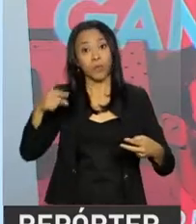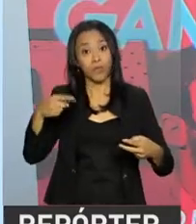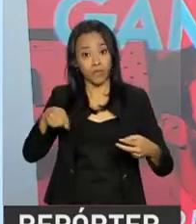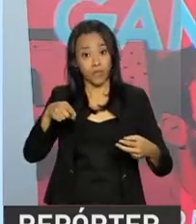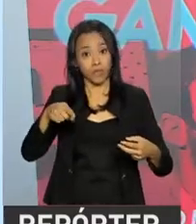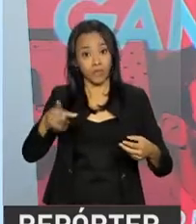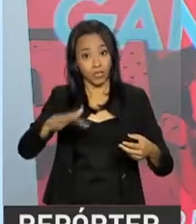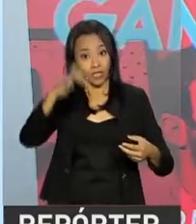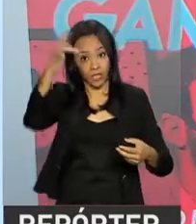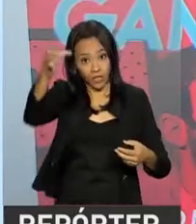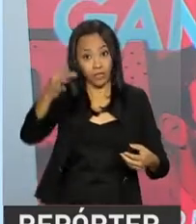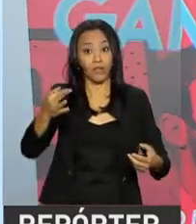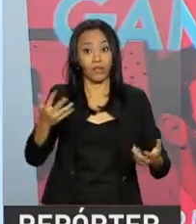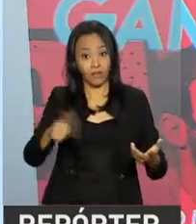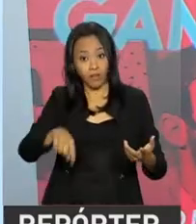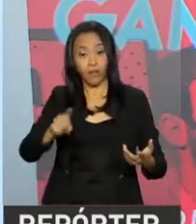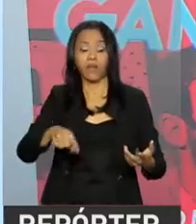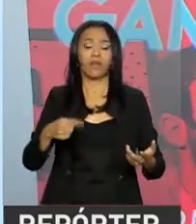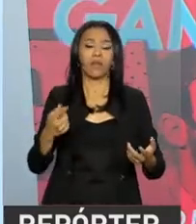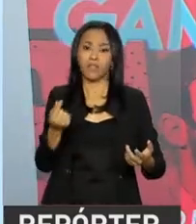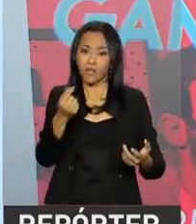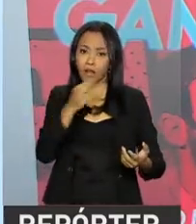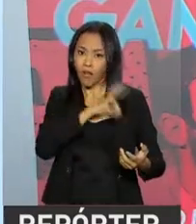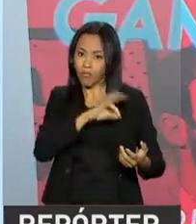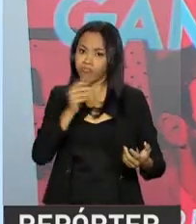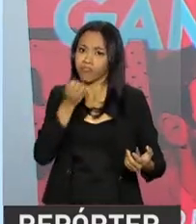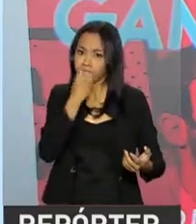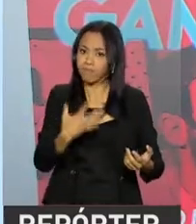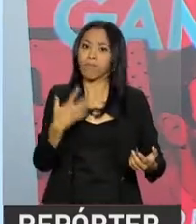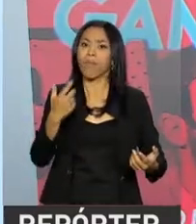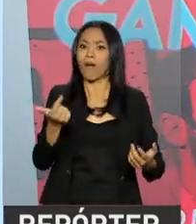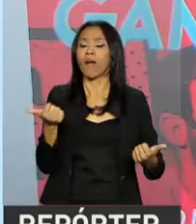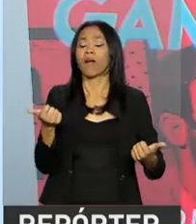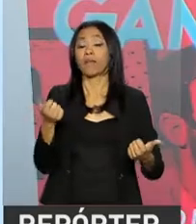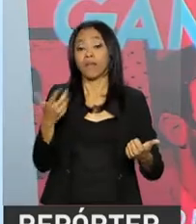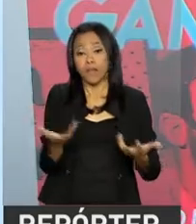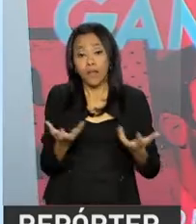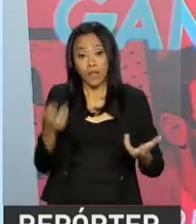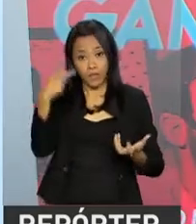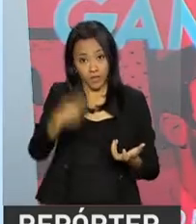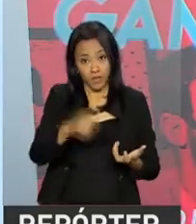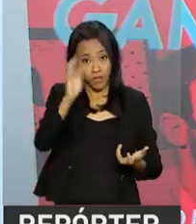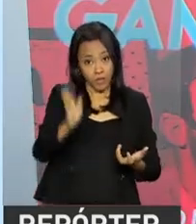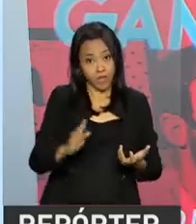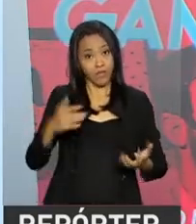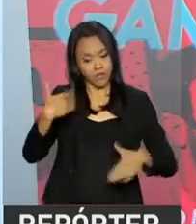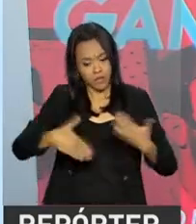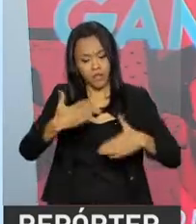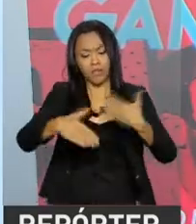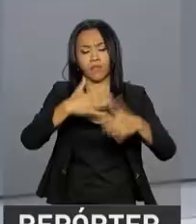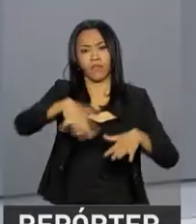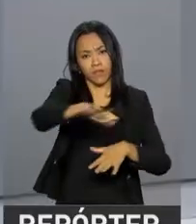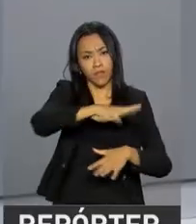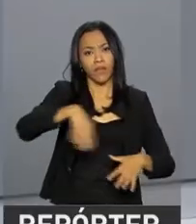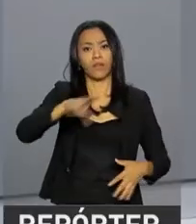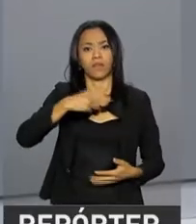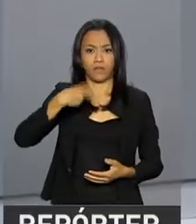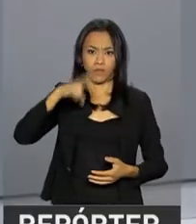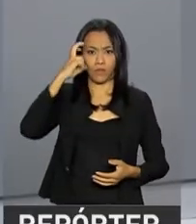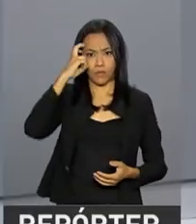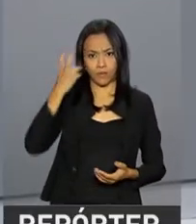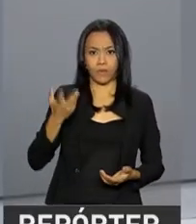e é isso cura gerar rendas era futuro ea gente quer que o brasil desenvolvido nos setores da economia da cultura